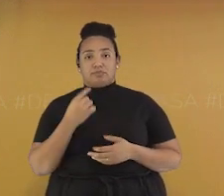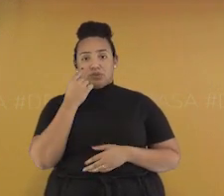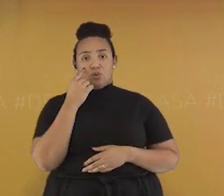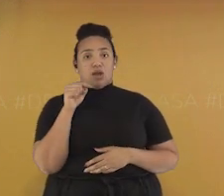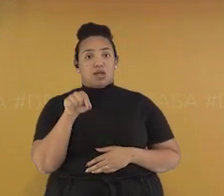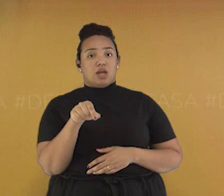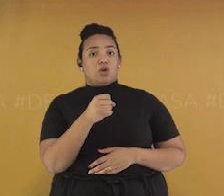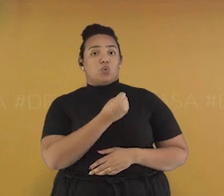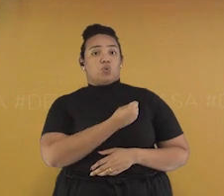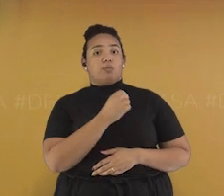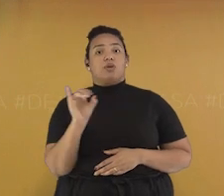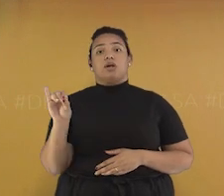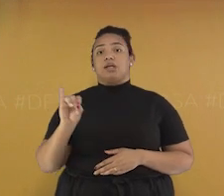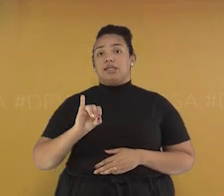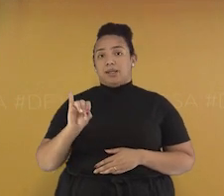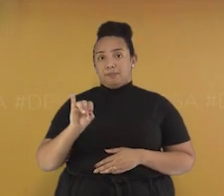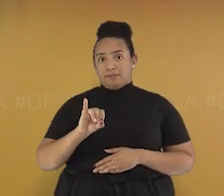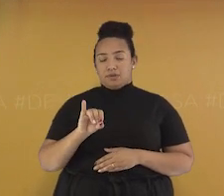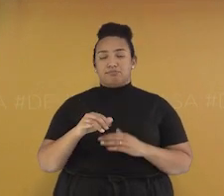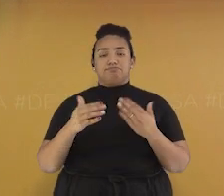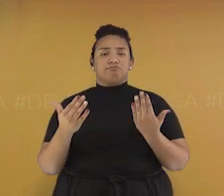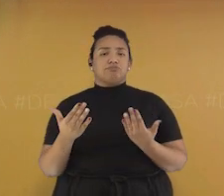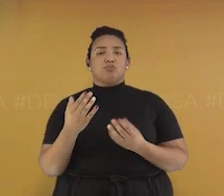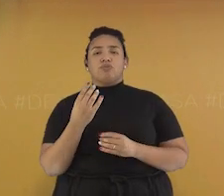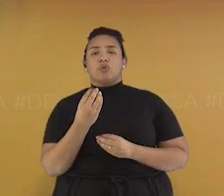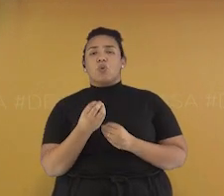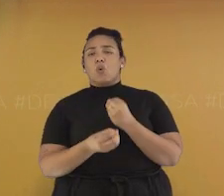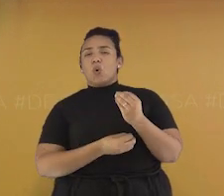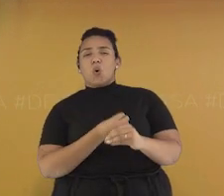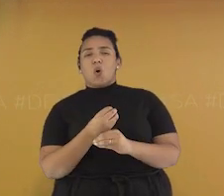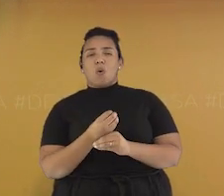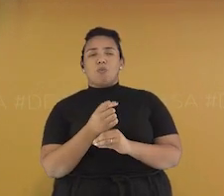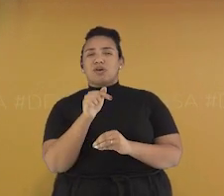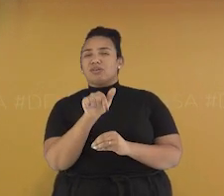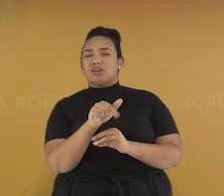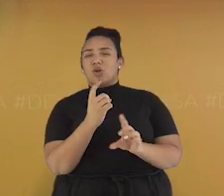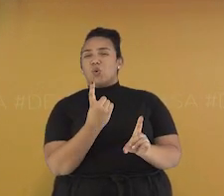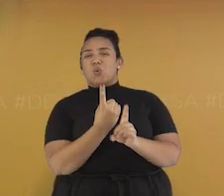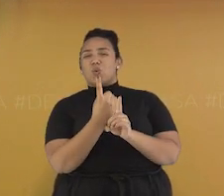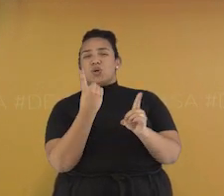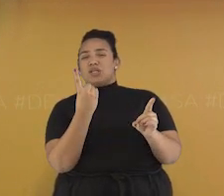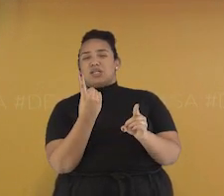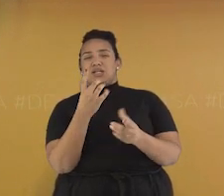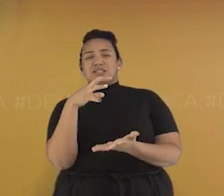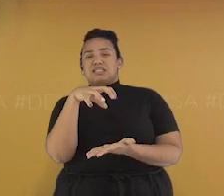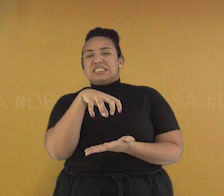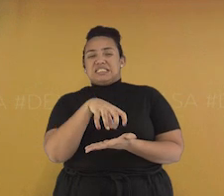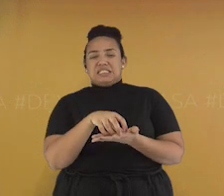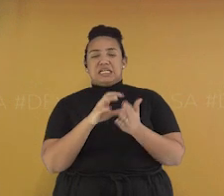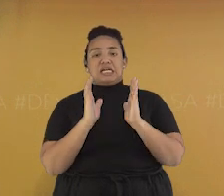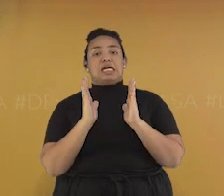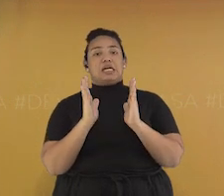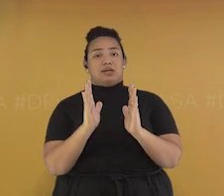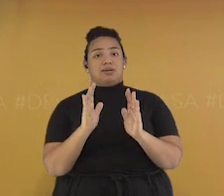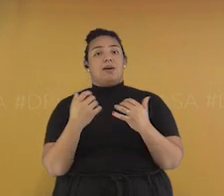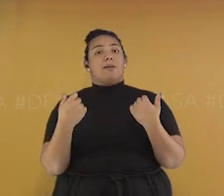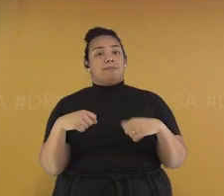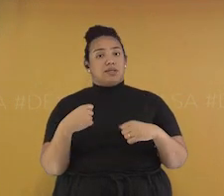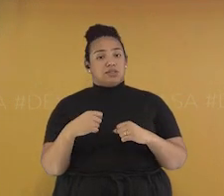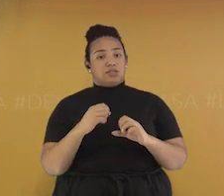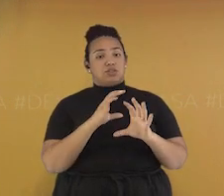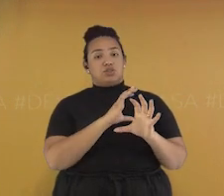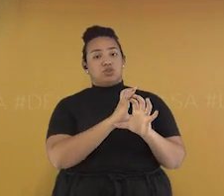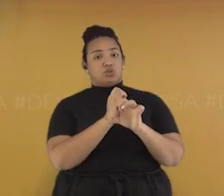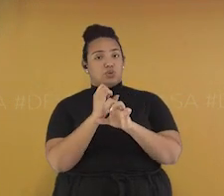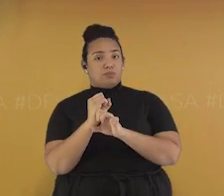possui um número ímpar de elementos, para encontrar a posição que vai estar o valor central, deve-se somar a